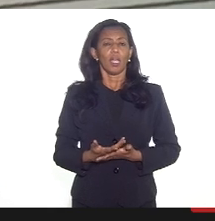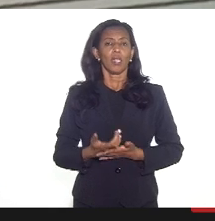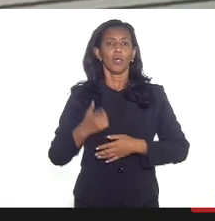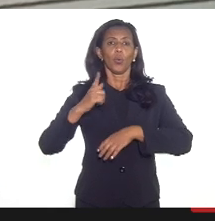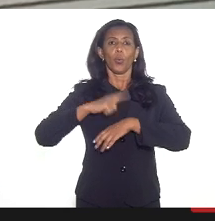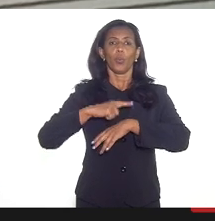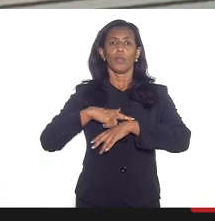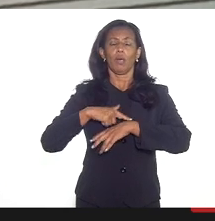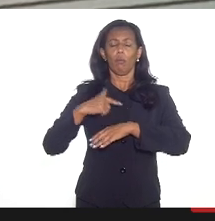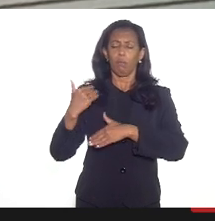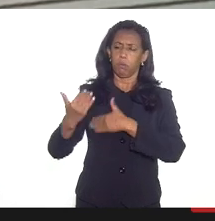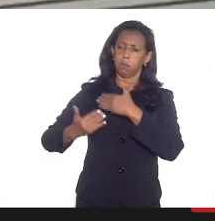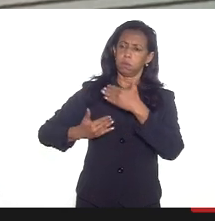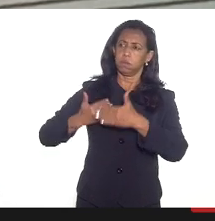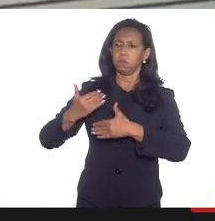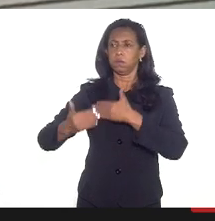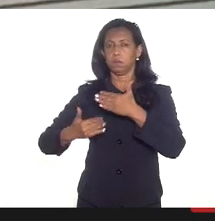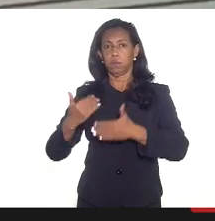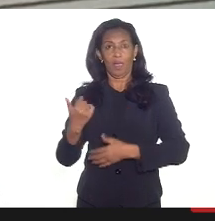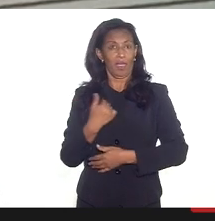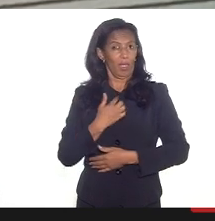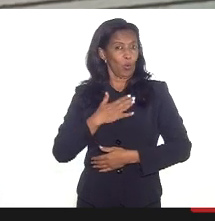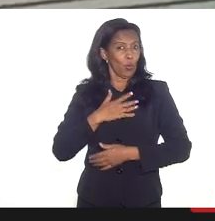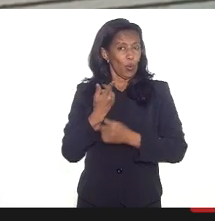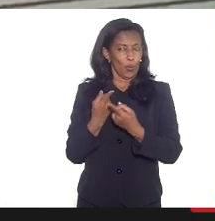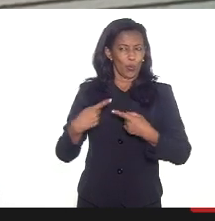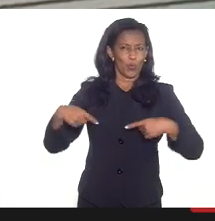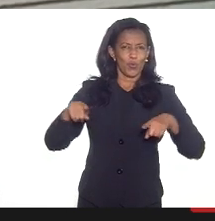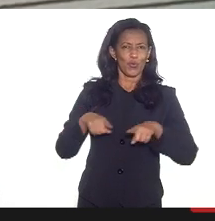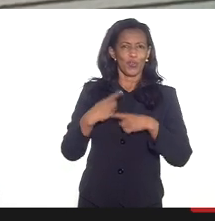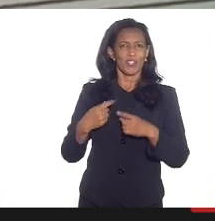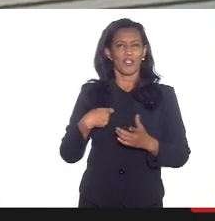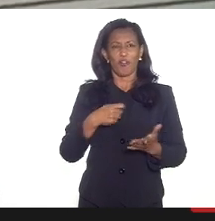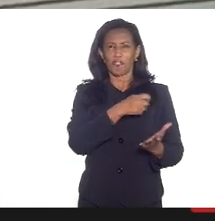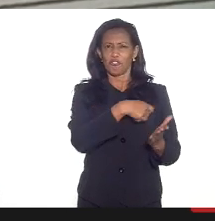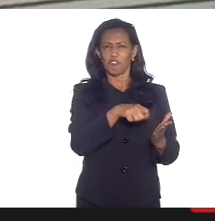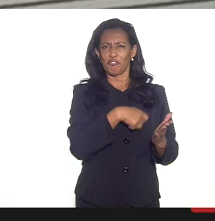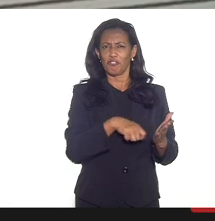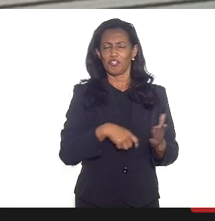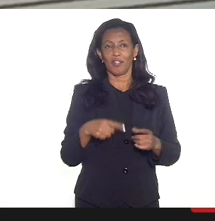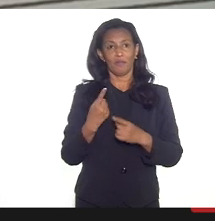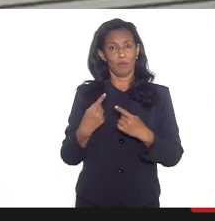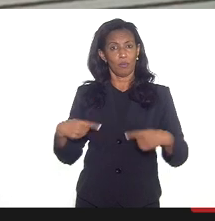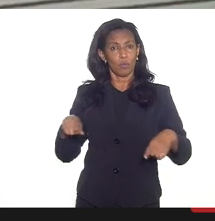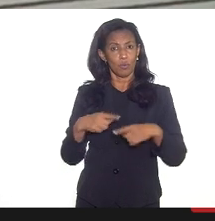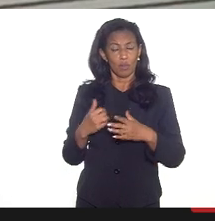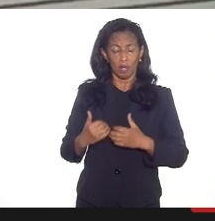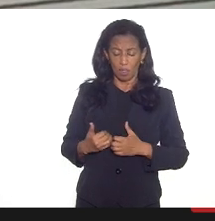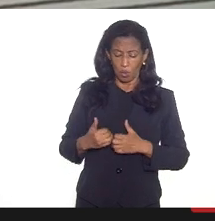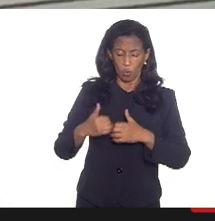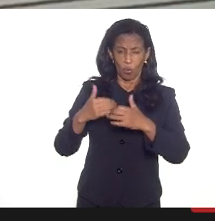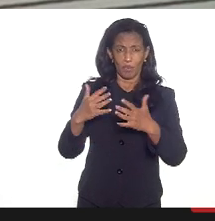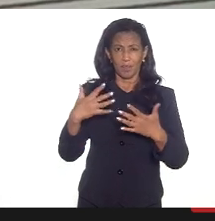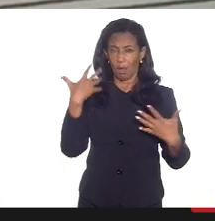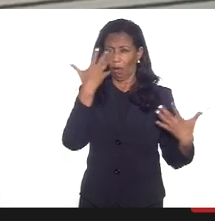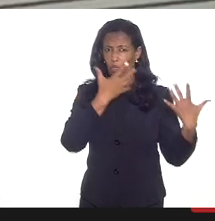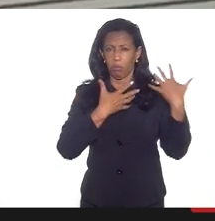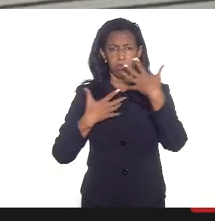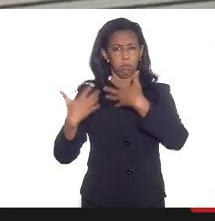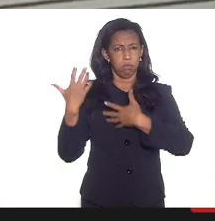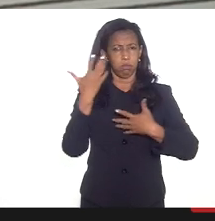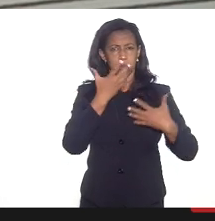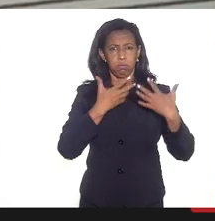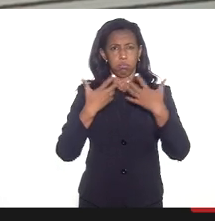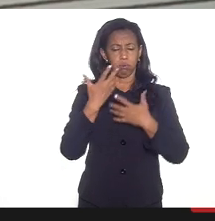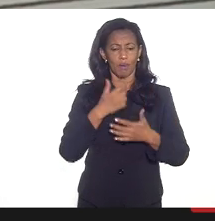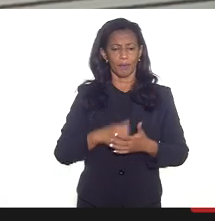passou, eu gosto muito de música, meu hobby é compor, então eu comecei a partir das minhas canções,